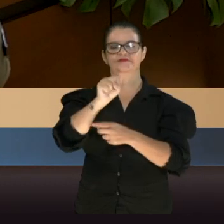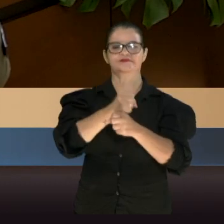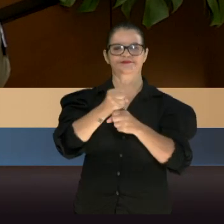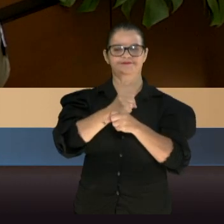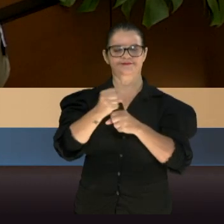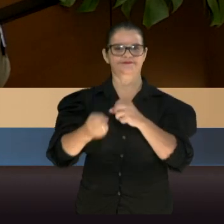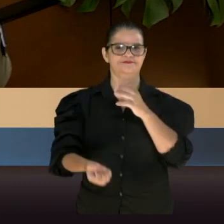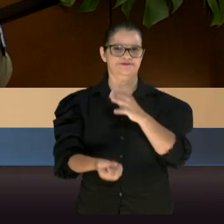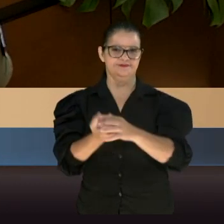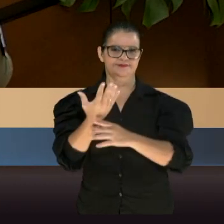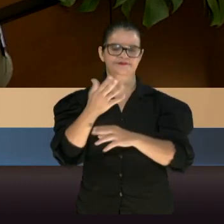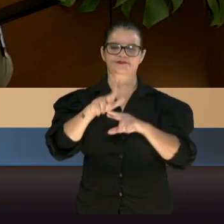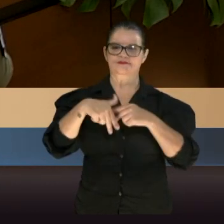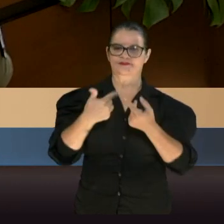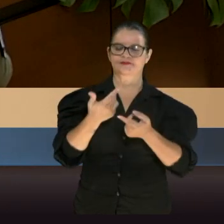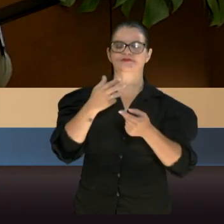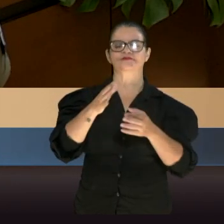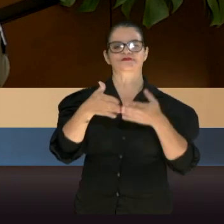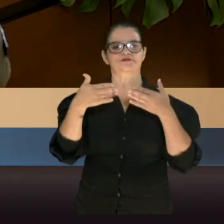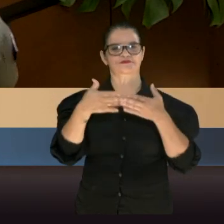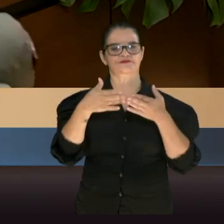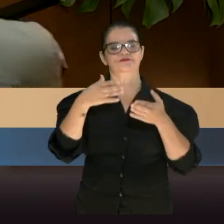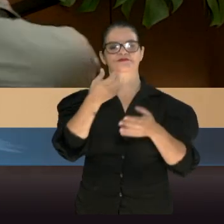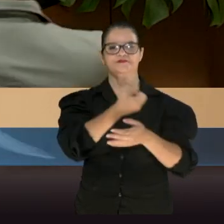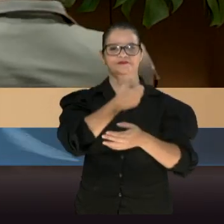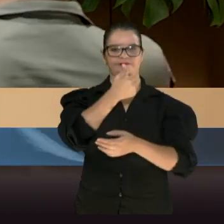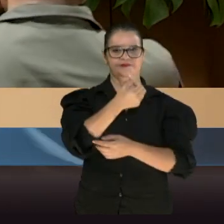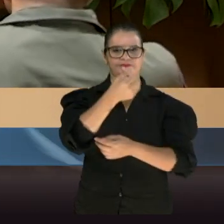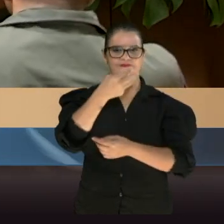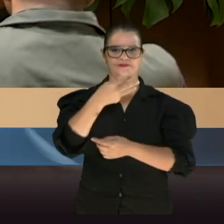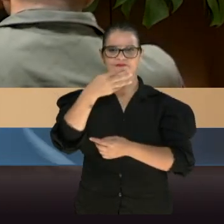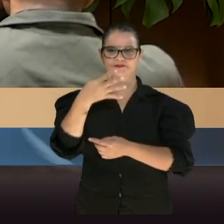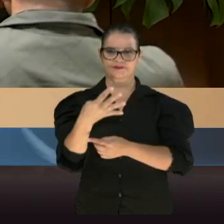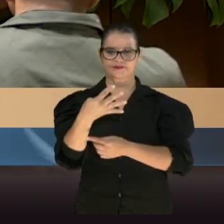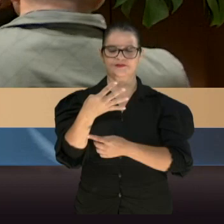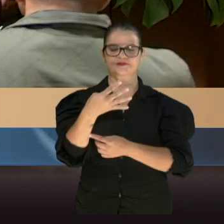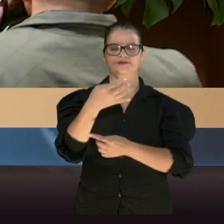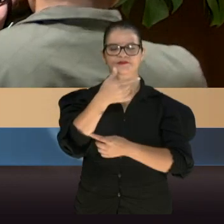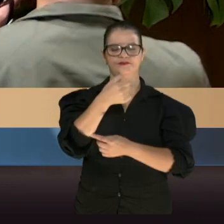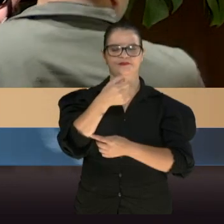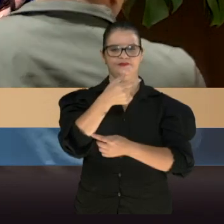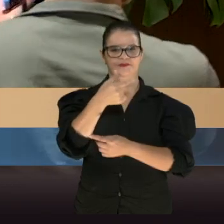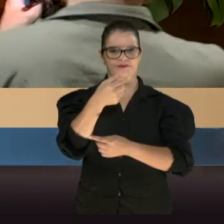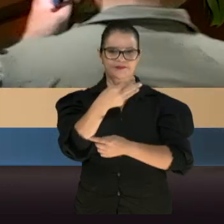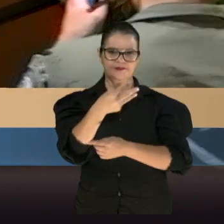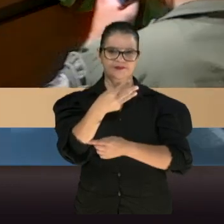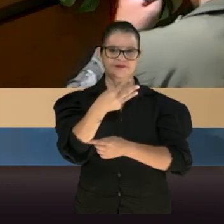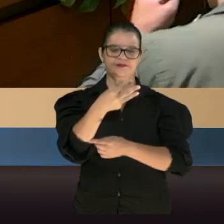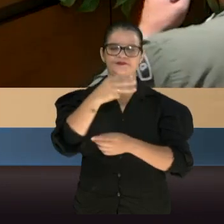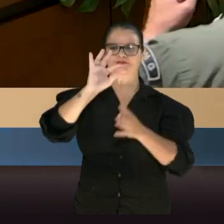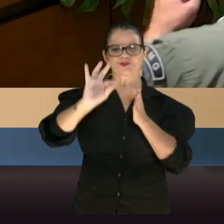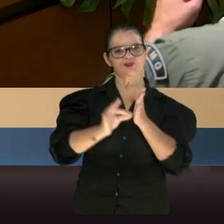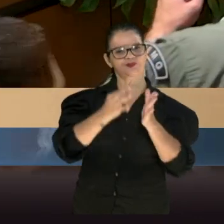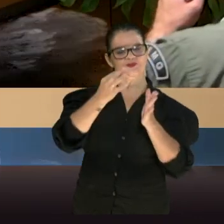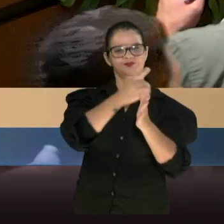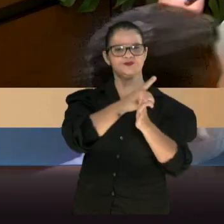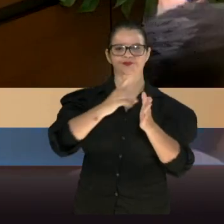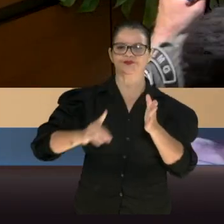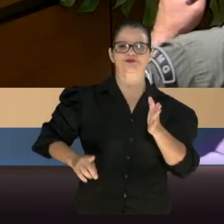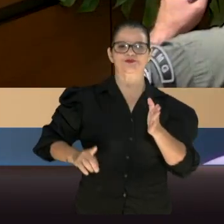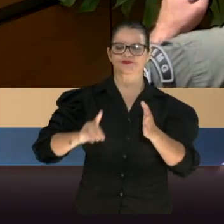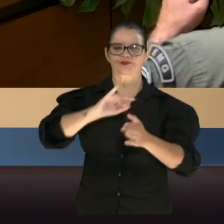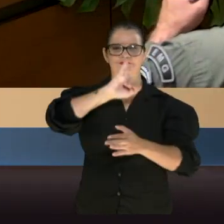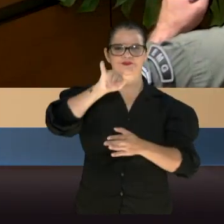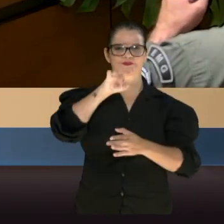de fundação, através do requerimento número 634/2023, de autoria do